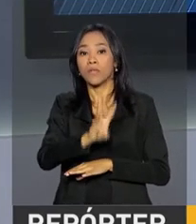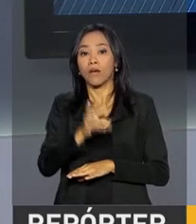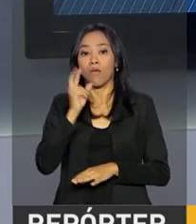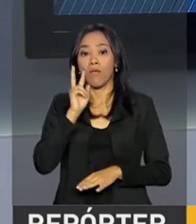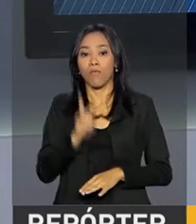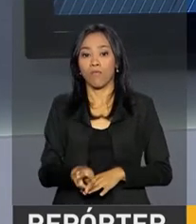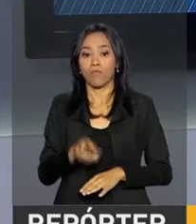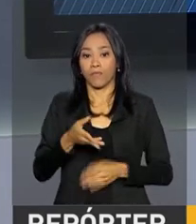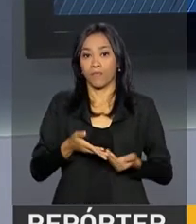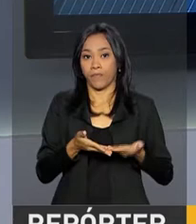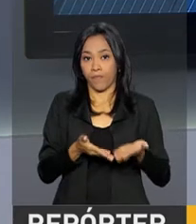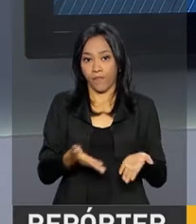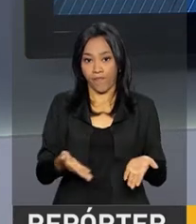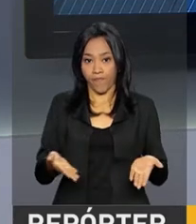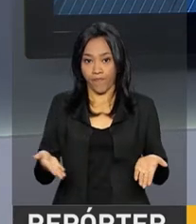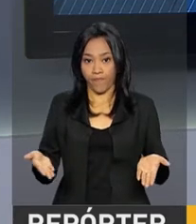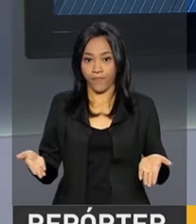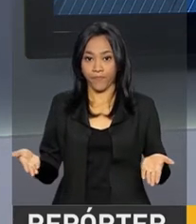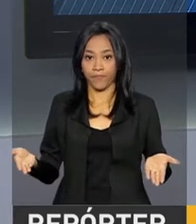é